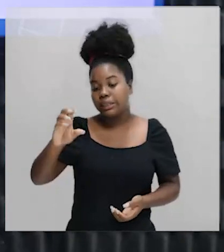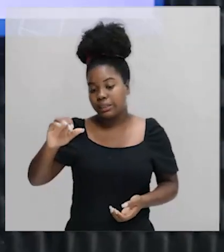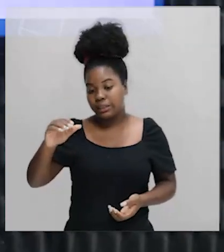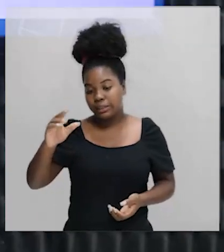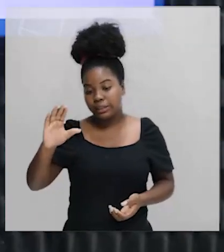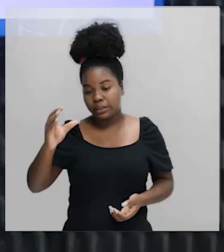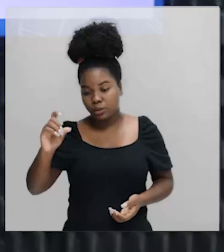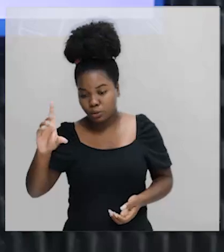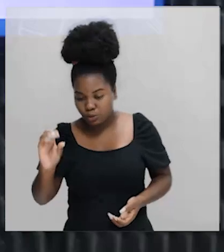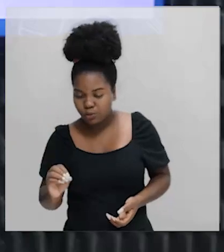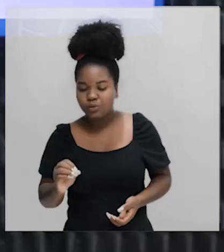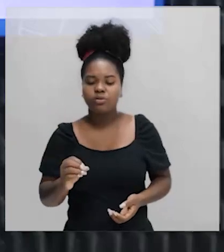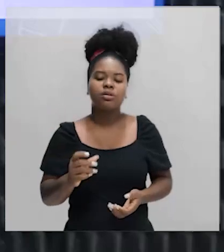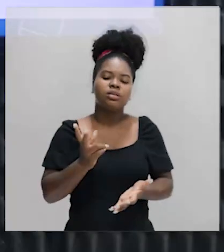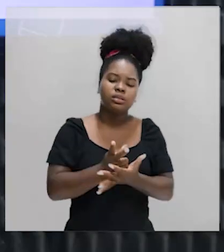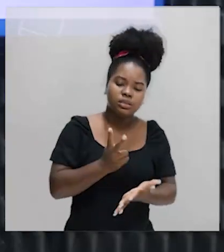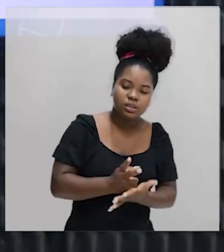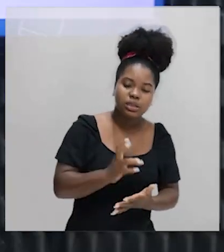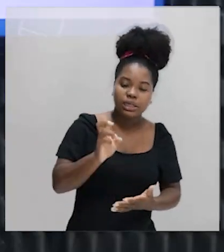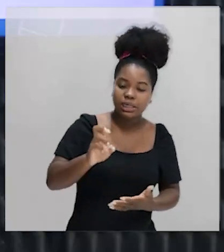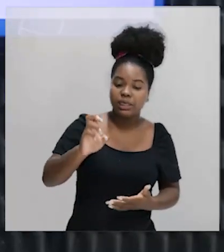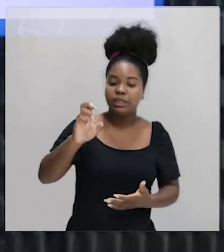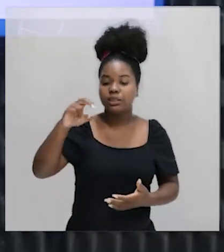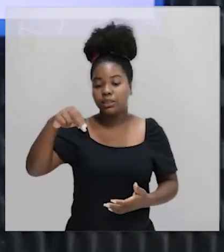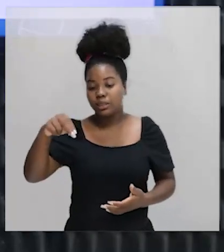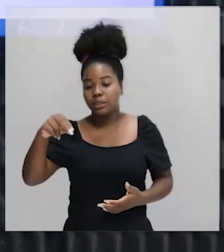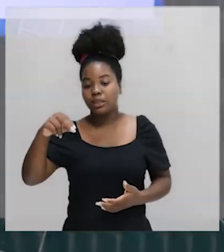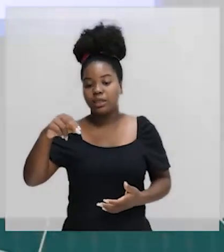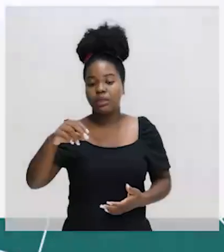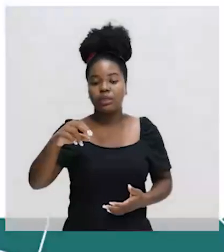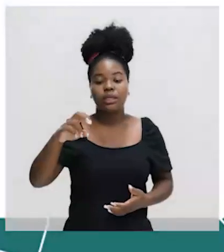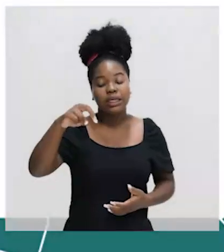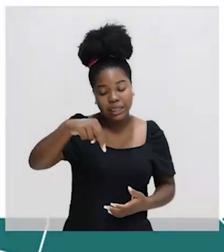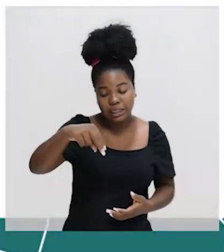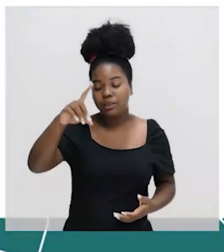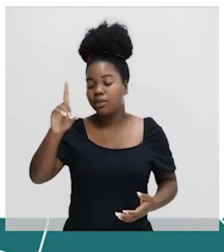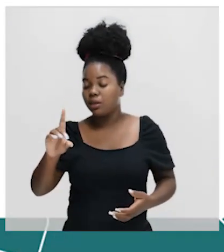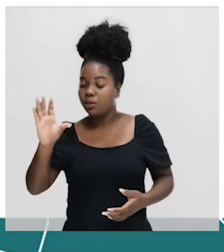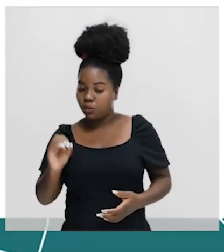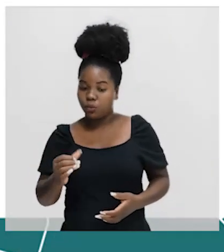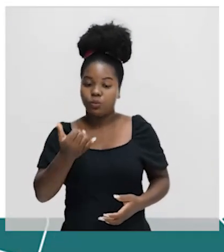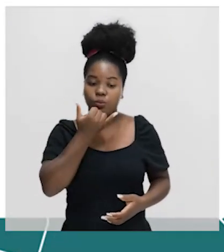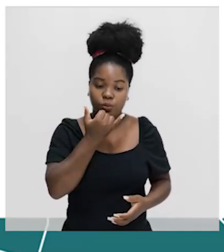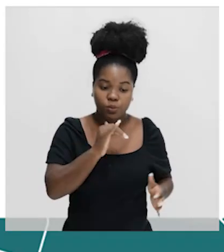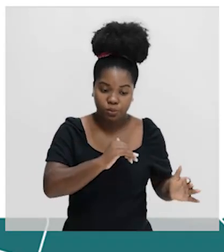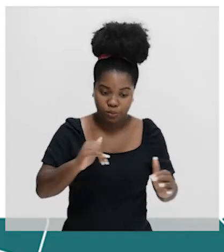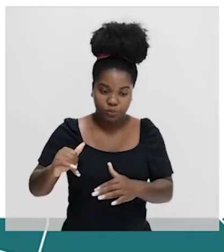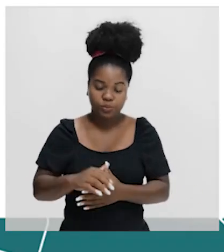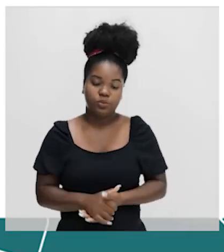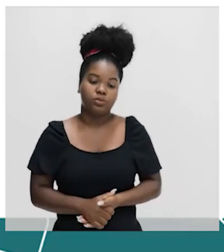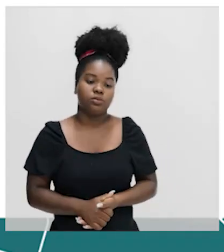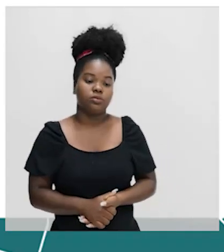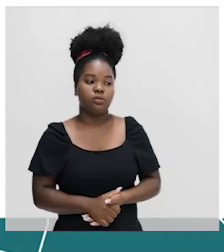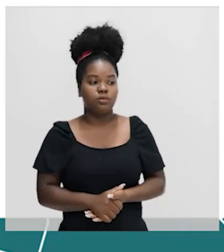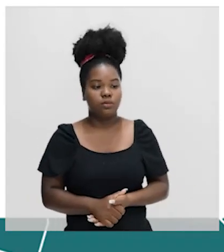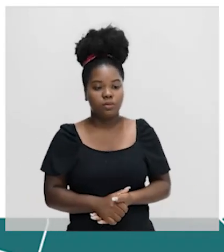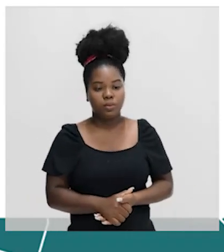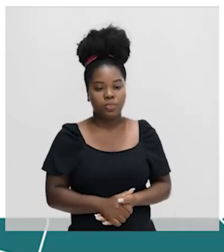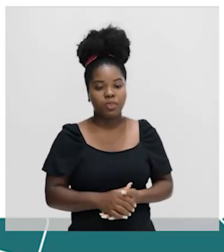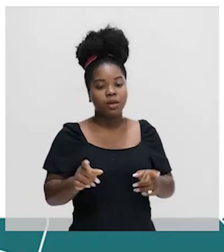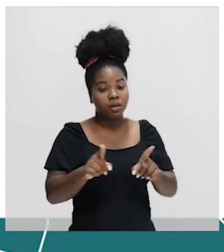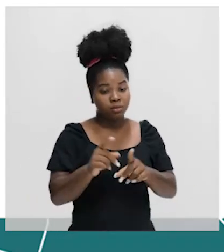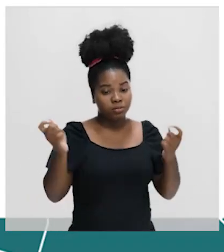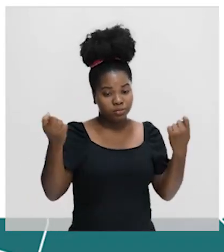falando, sempre com essa terminaçãozinha NDO. Ainda que menos comum, também é possível